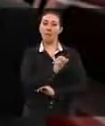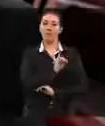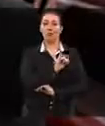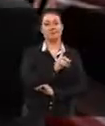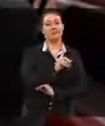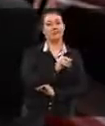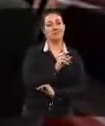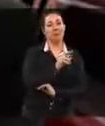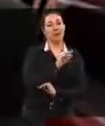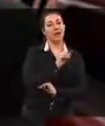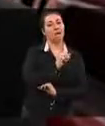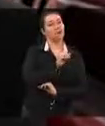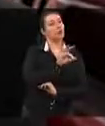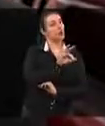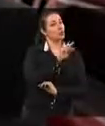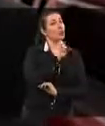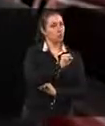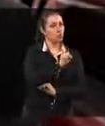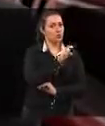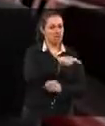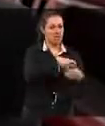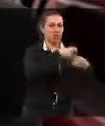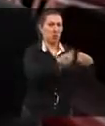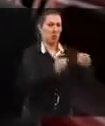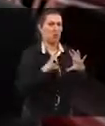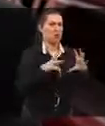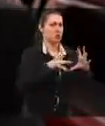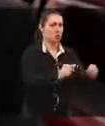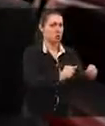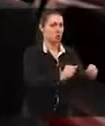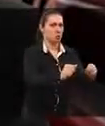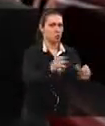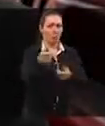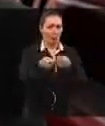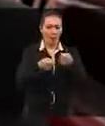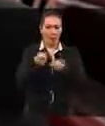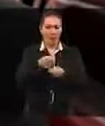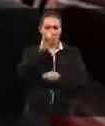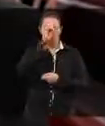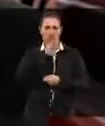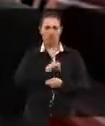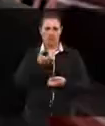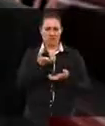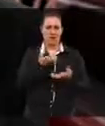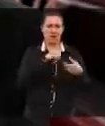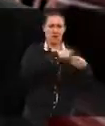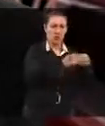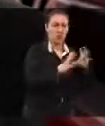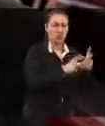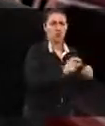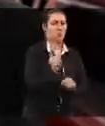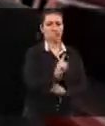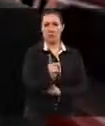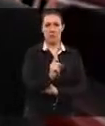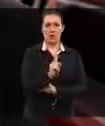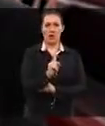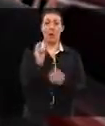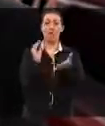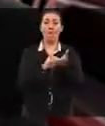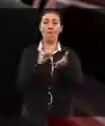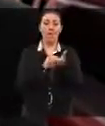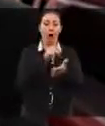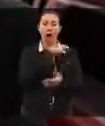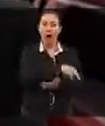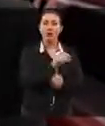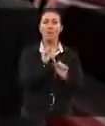tem muitas dietas hoje muito restritivas que excluem carboidratos, né? Não, a ausência de carboidratos, ela pode